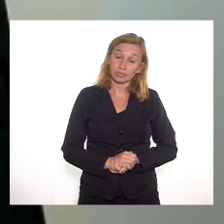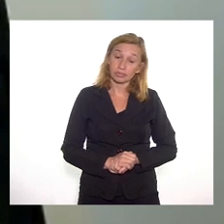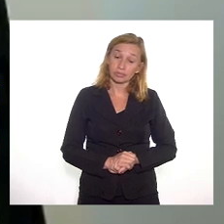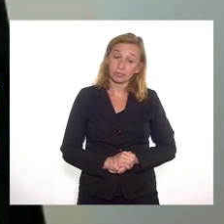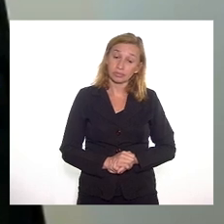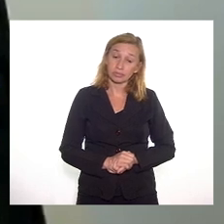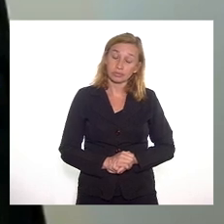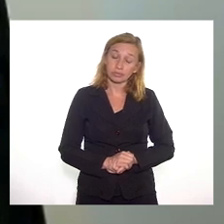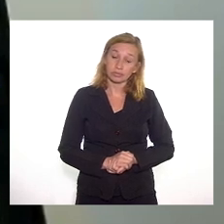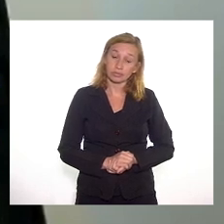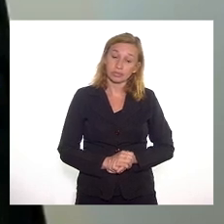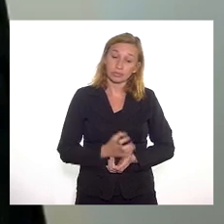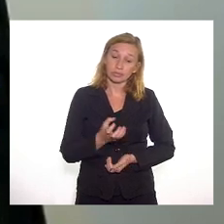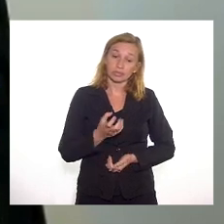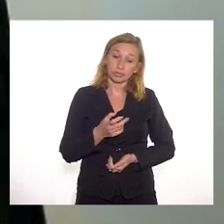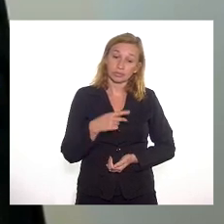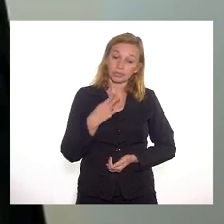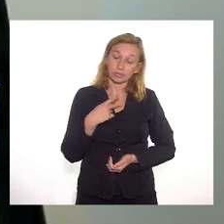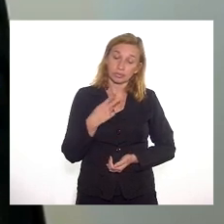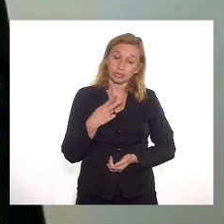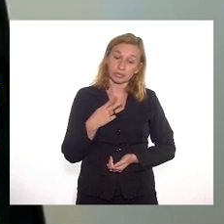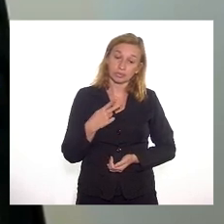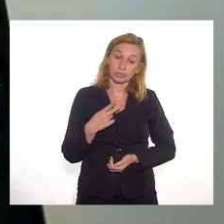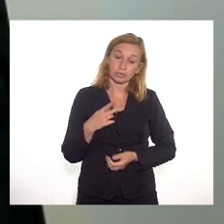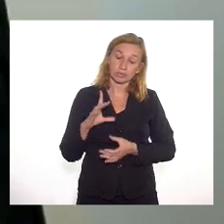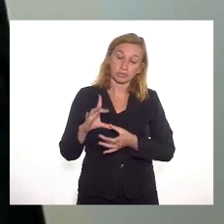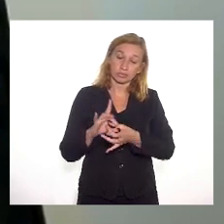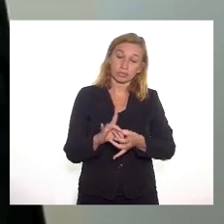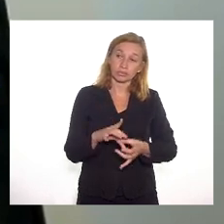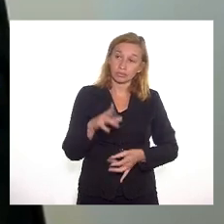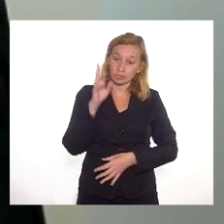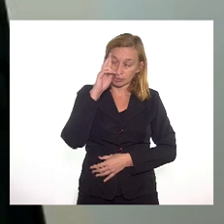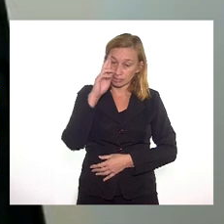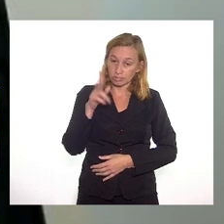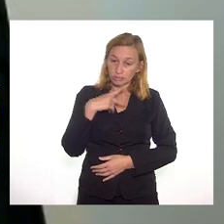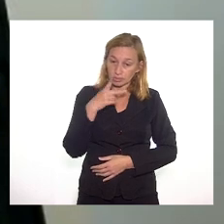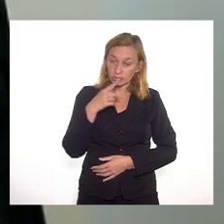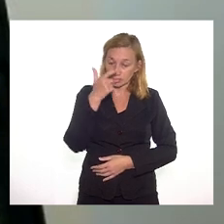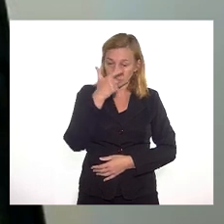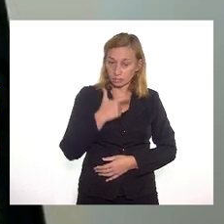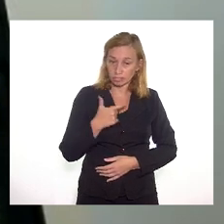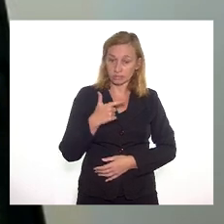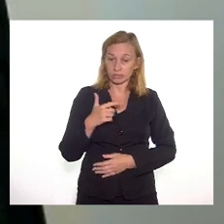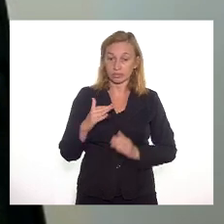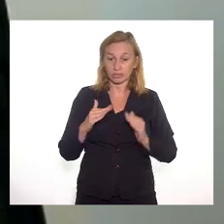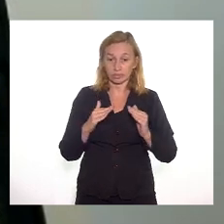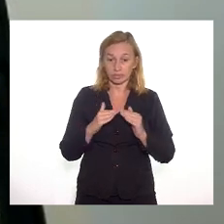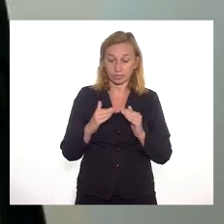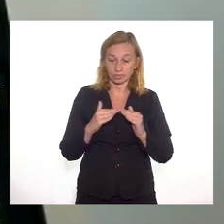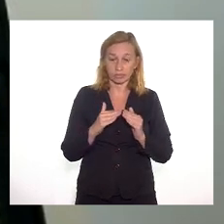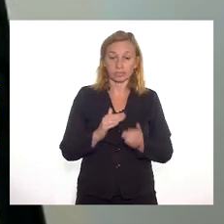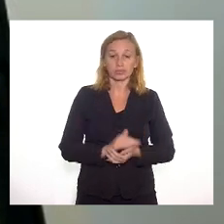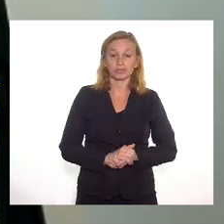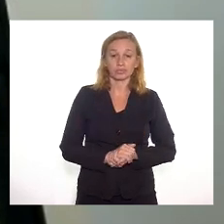trazer, corroborando com o que Vossa Excelência trouxe sobre os moradores de